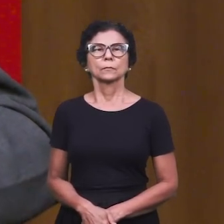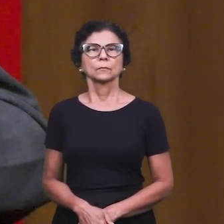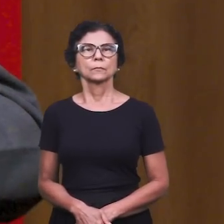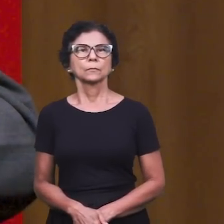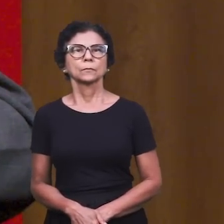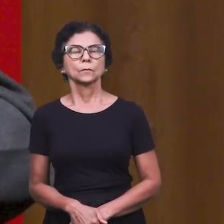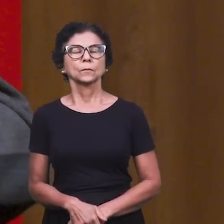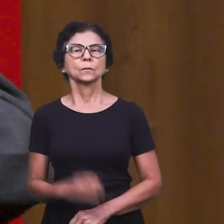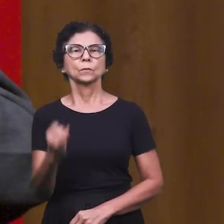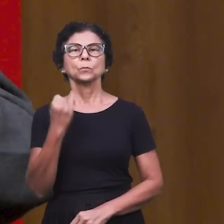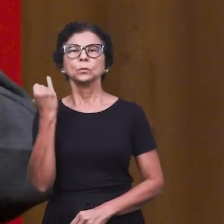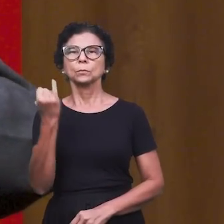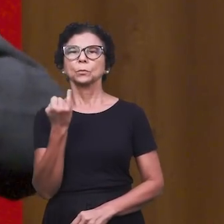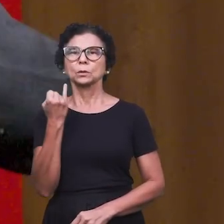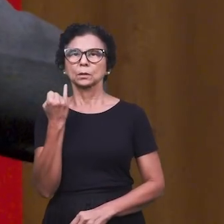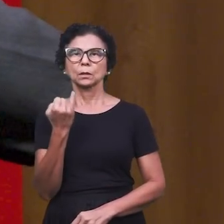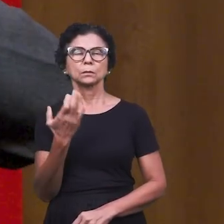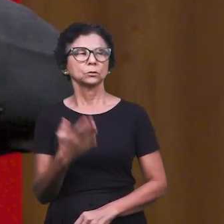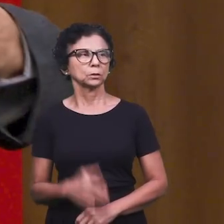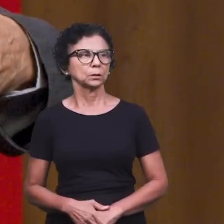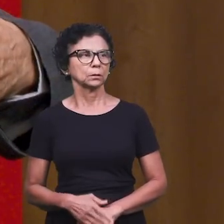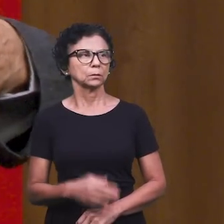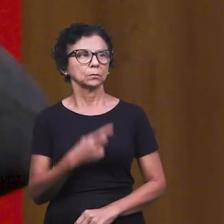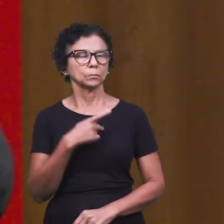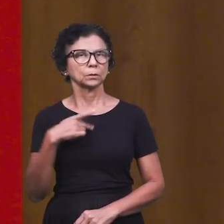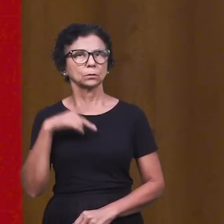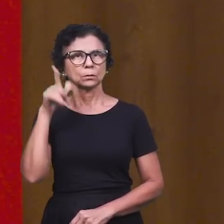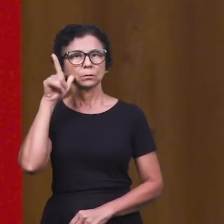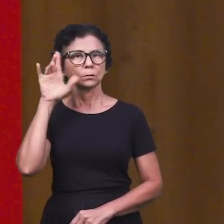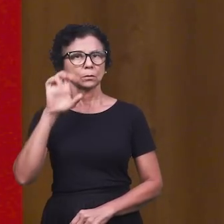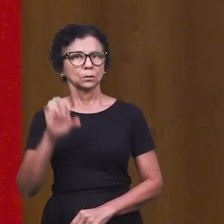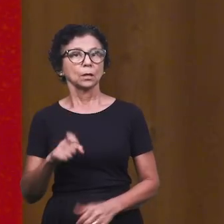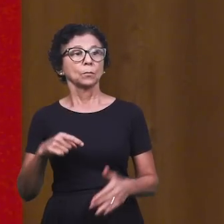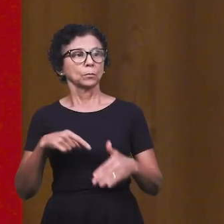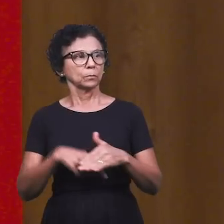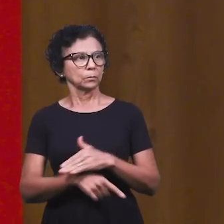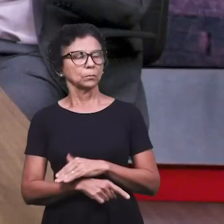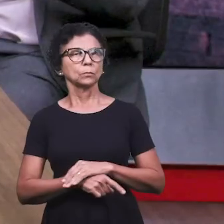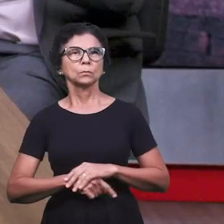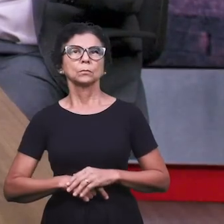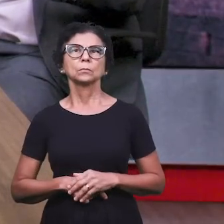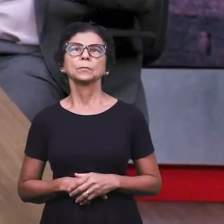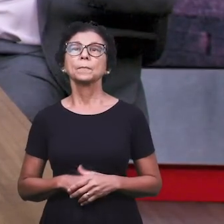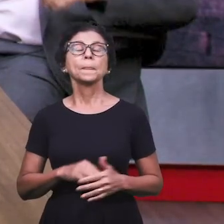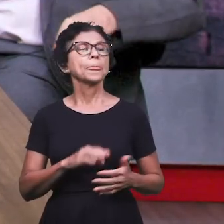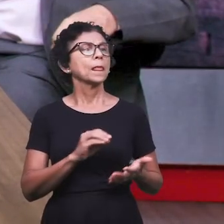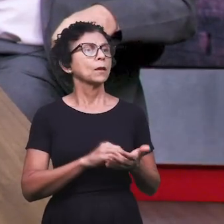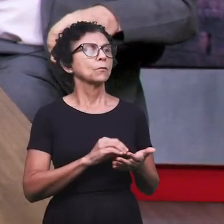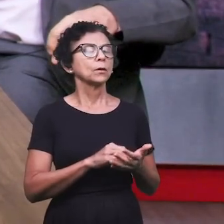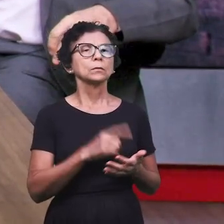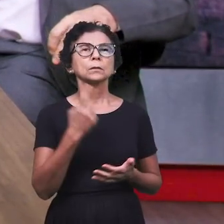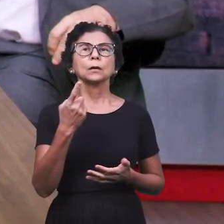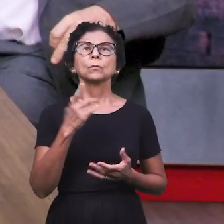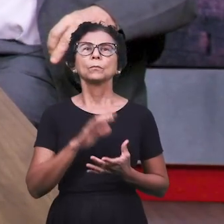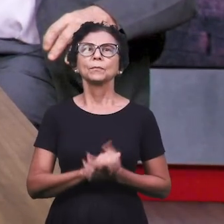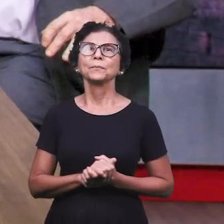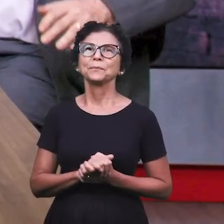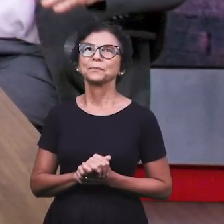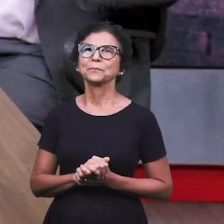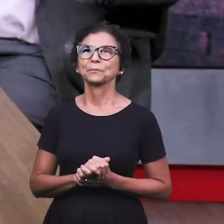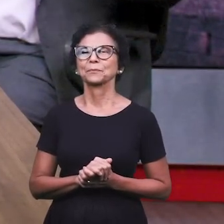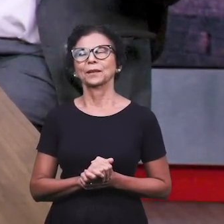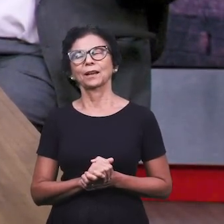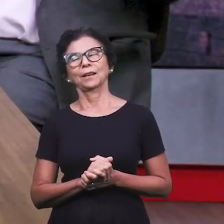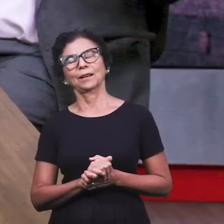Serlon, discorrer, especialmente o pastor Luiz Eugênio, que se aprofundou mais. Falta um ainda, hein? Falta um ainda? Por favor. João. Sim,